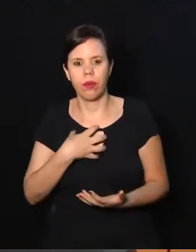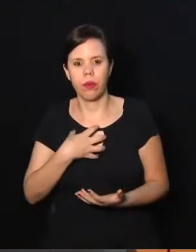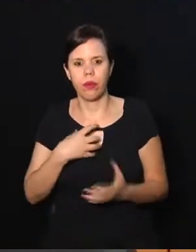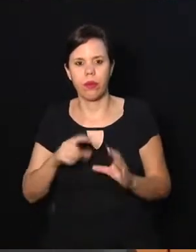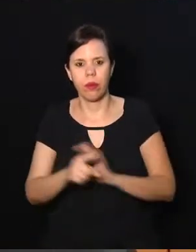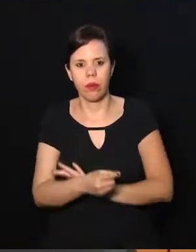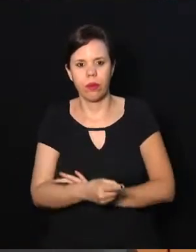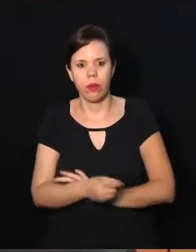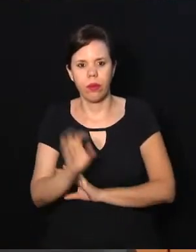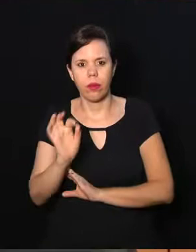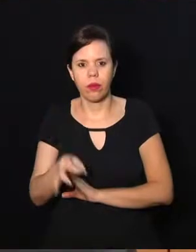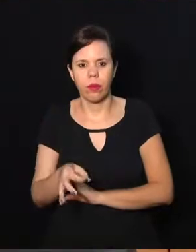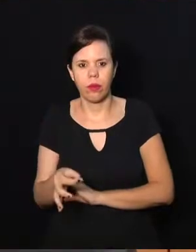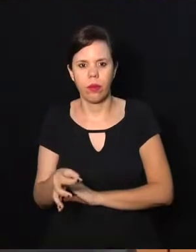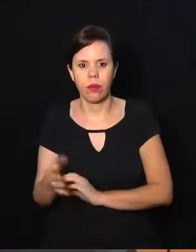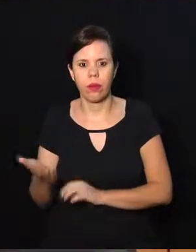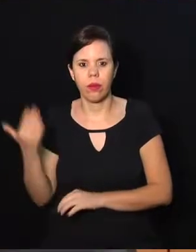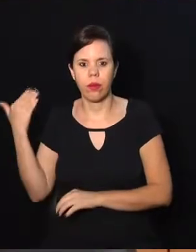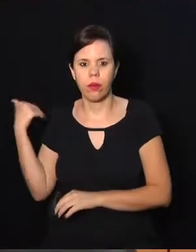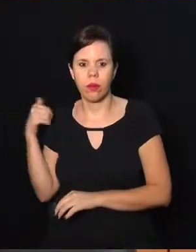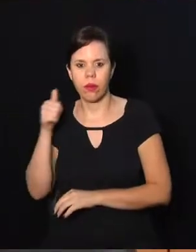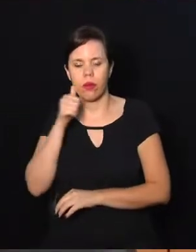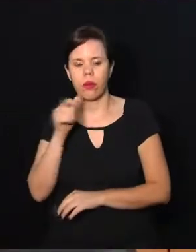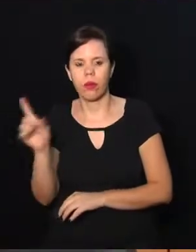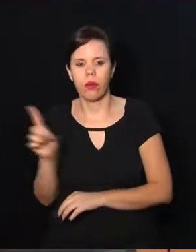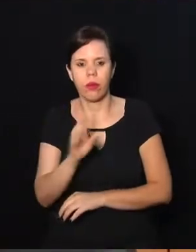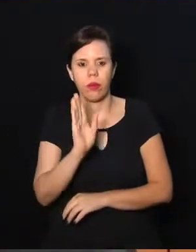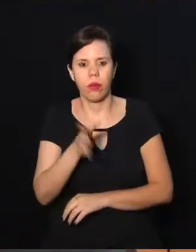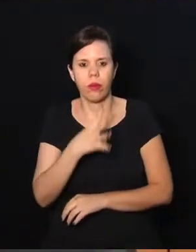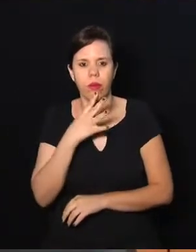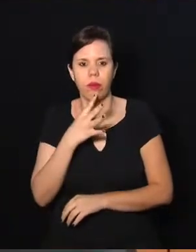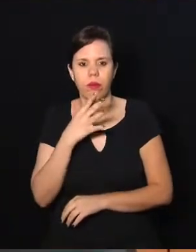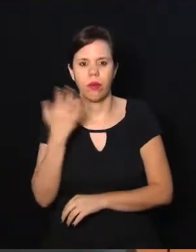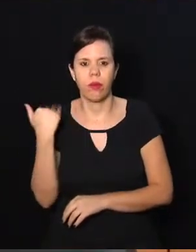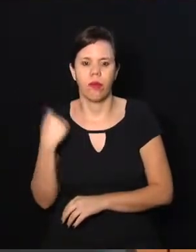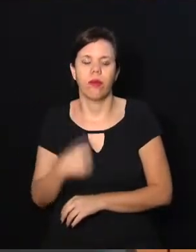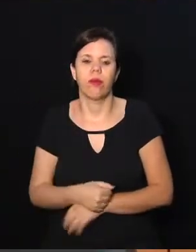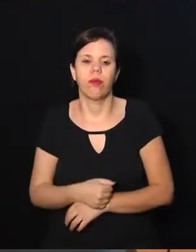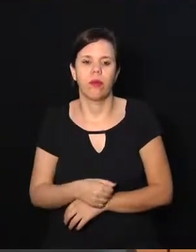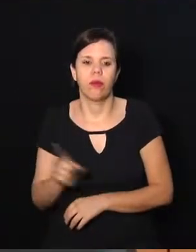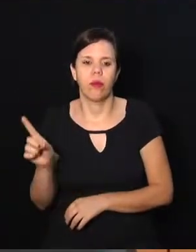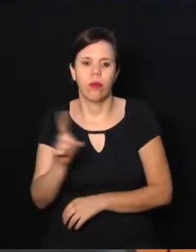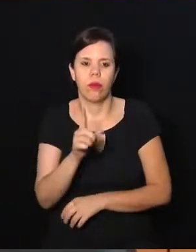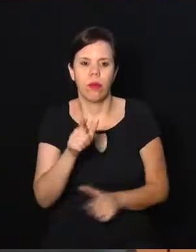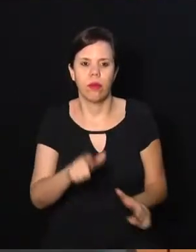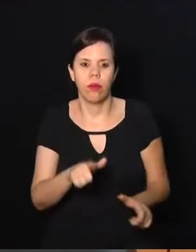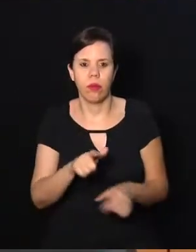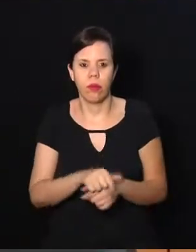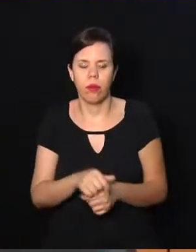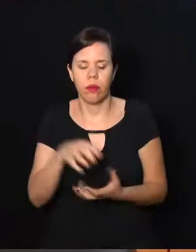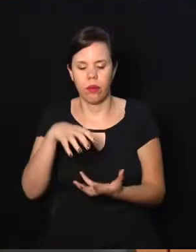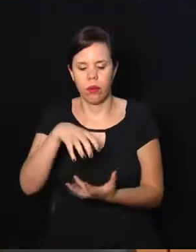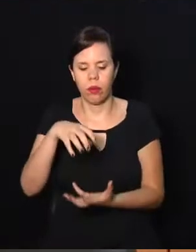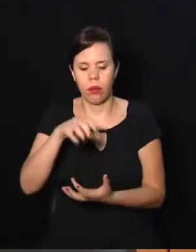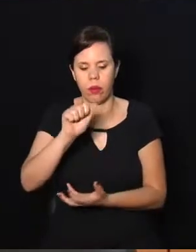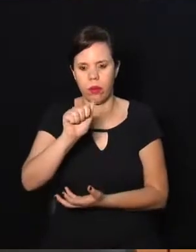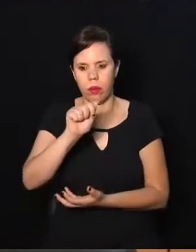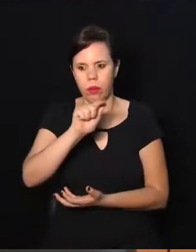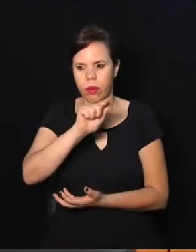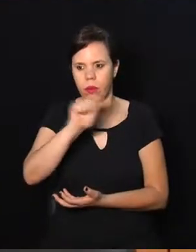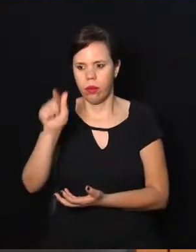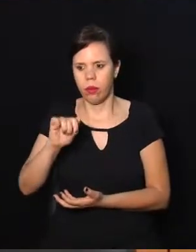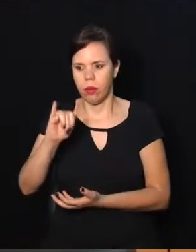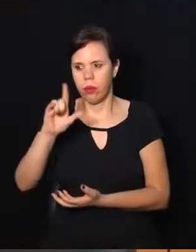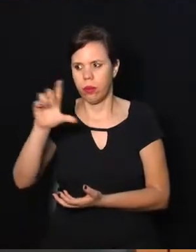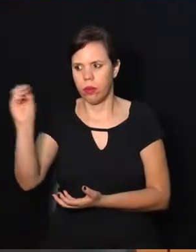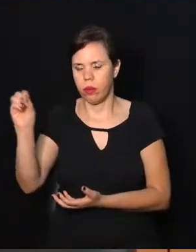foi justamente uma antiga paroquiana que eu já conheci ali no asilo, né? Ela